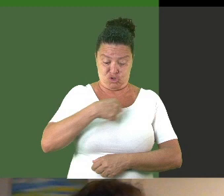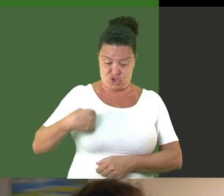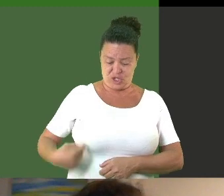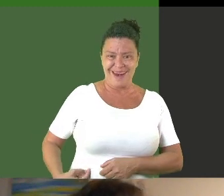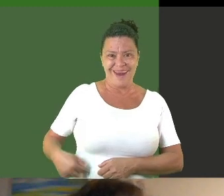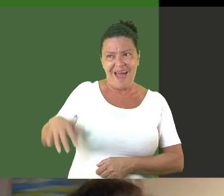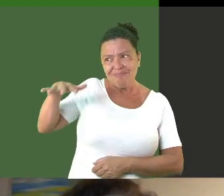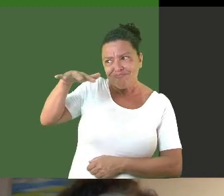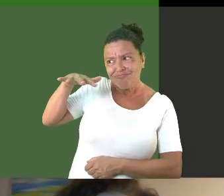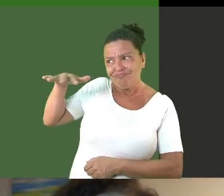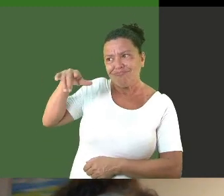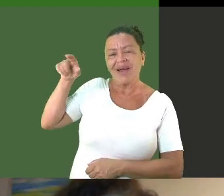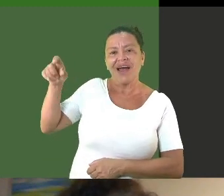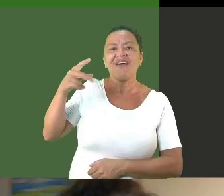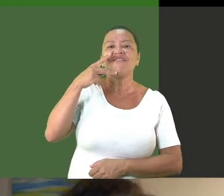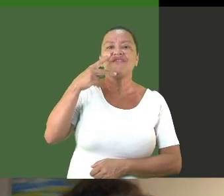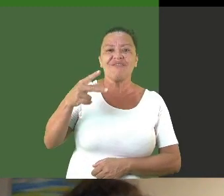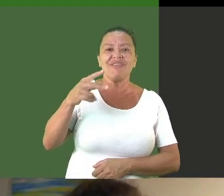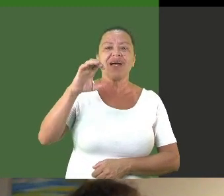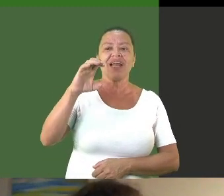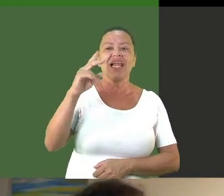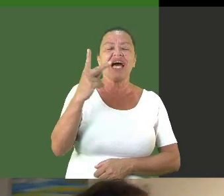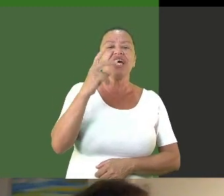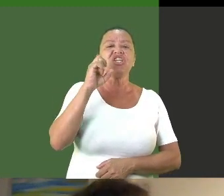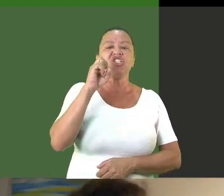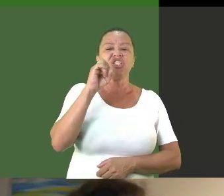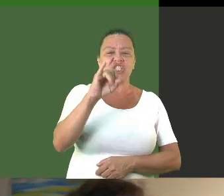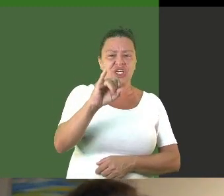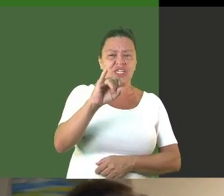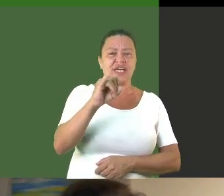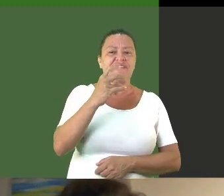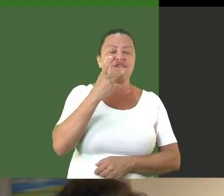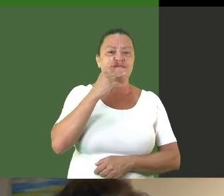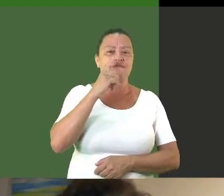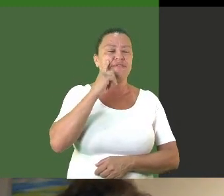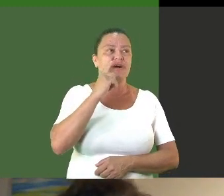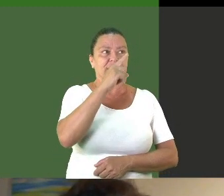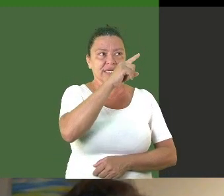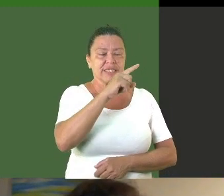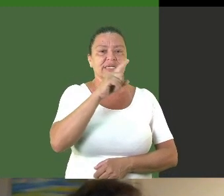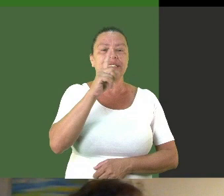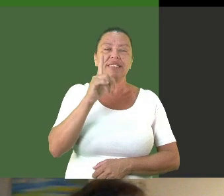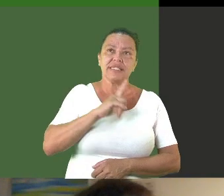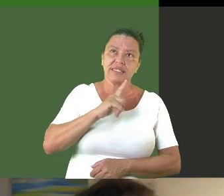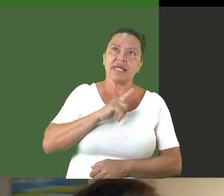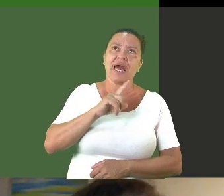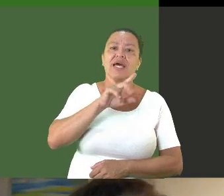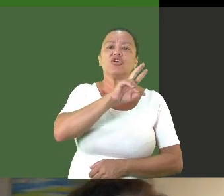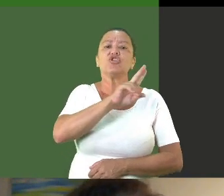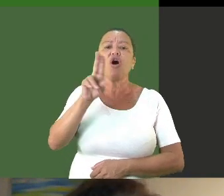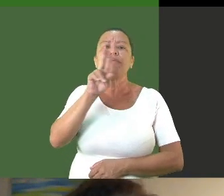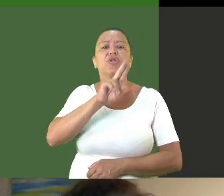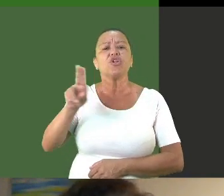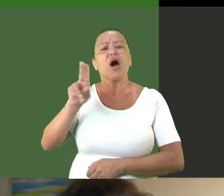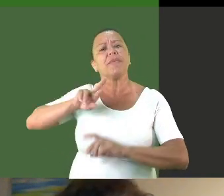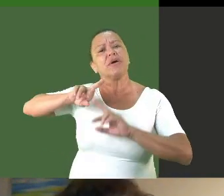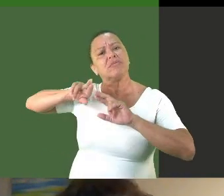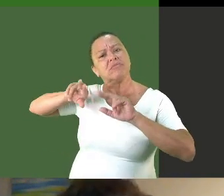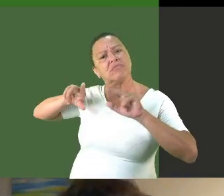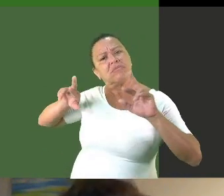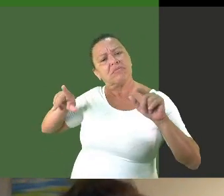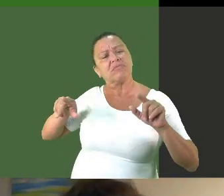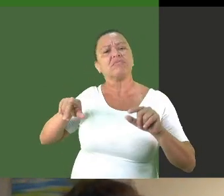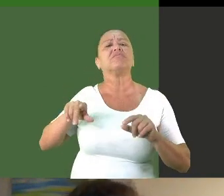é chamada o Qi, para os japoneses, Ki, já para os hindus é o